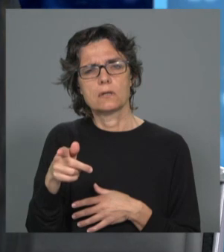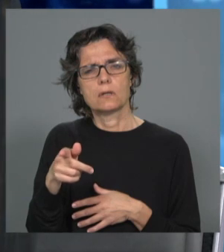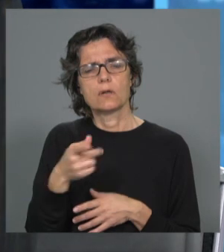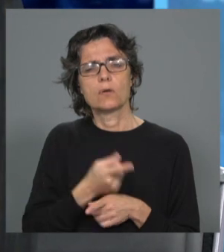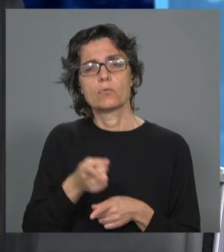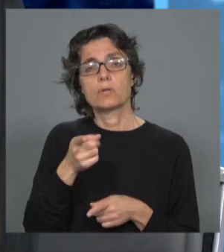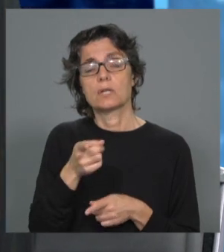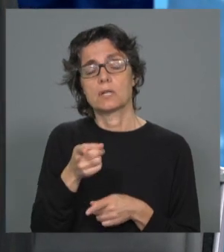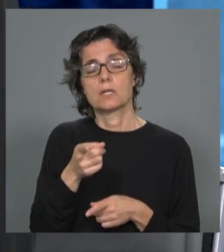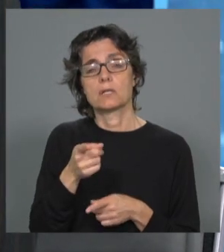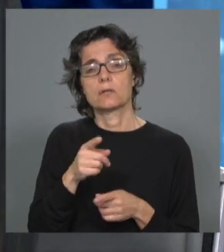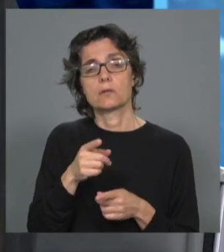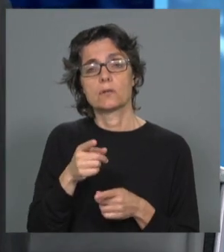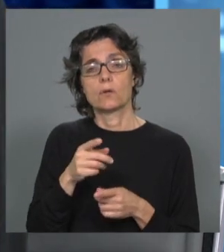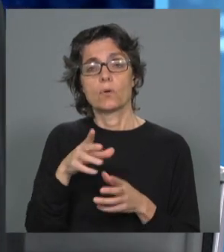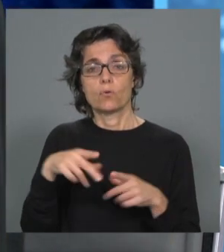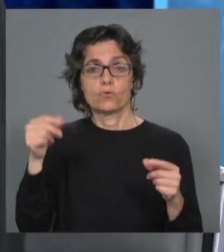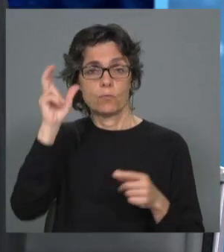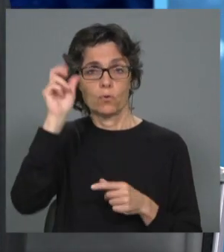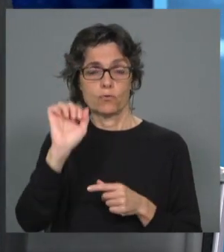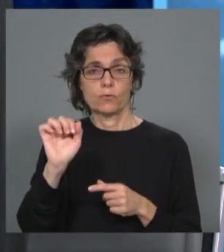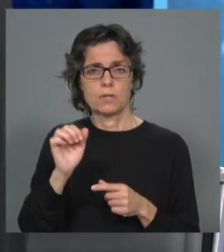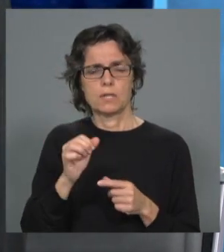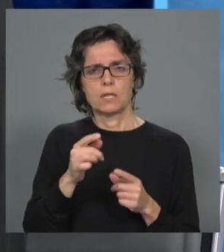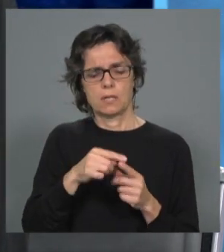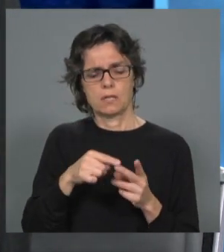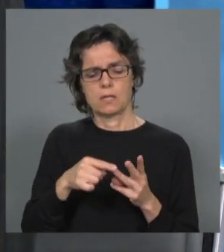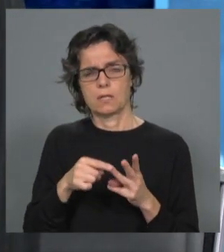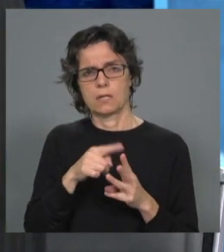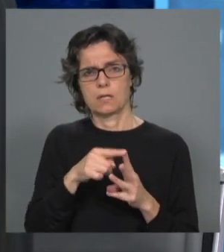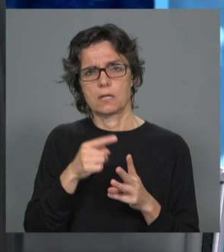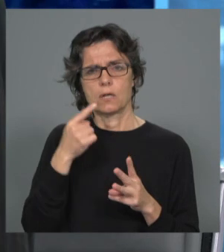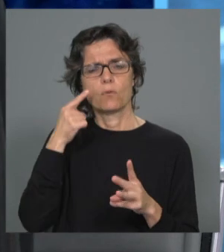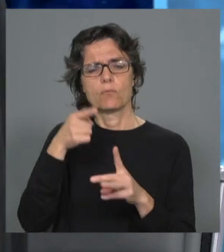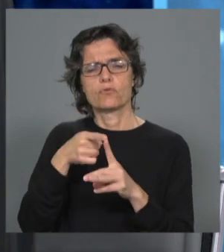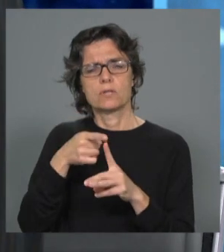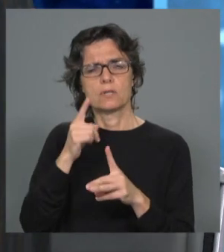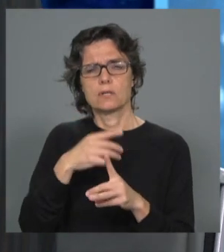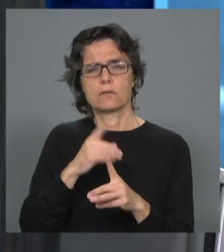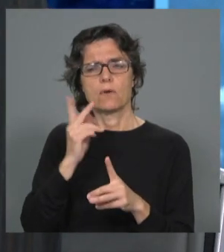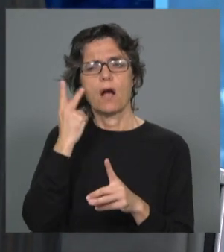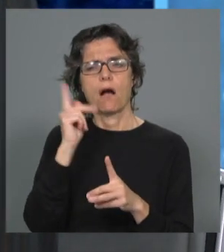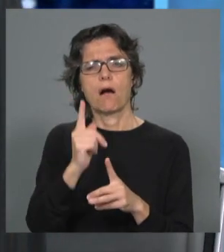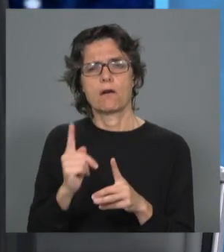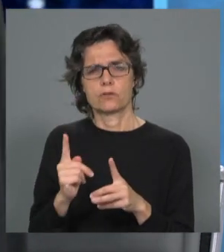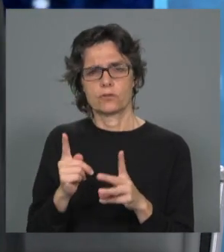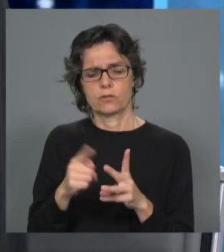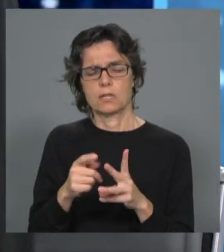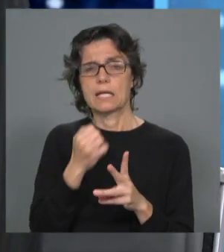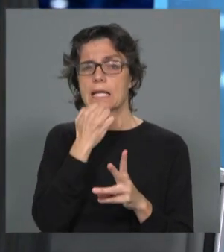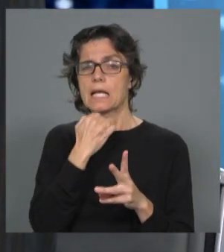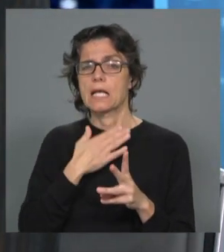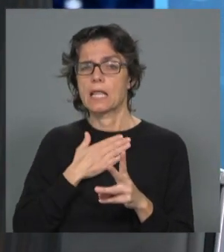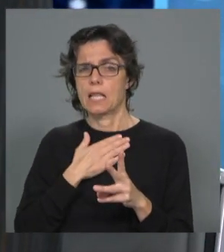questões fundamentais, que é a razão da vida, o sentido de vida, podemos dizer, a satisfação que